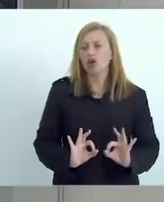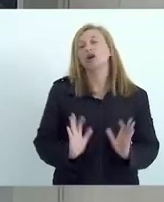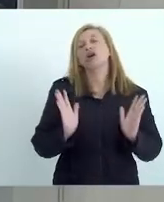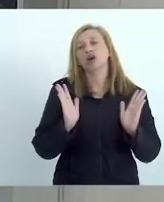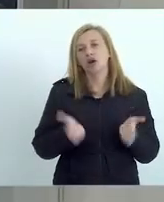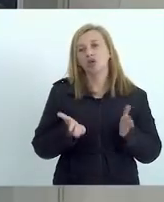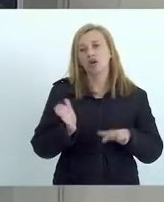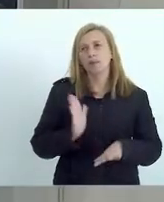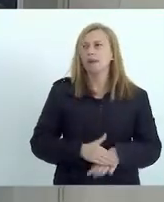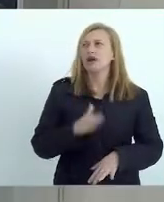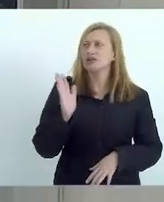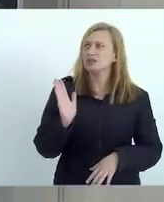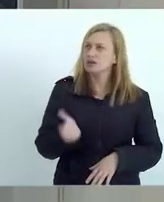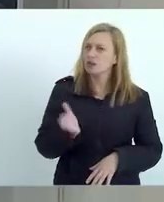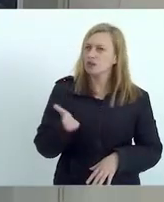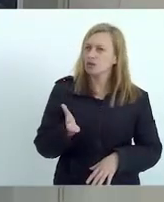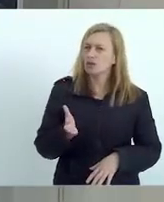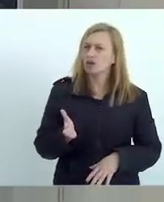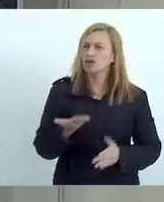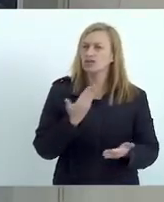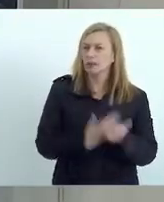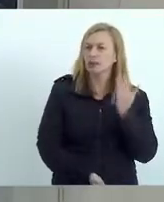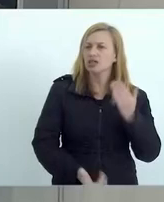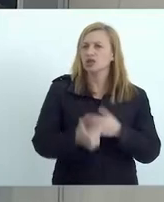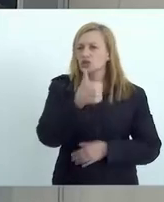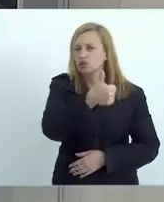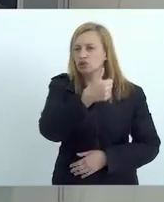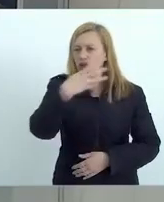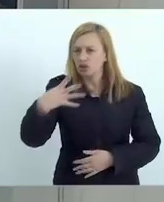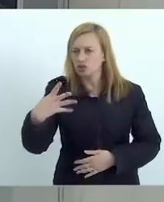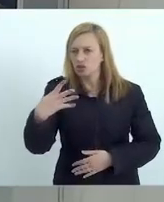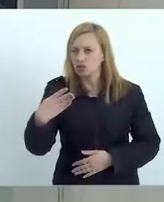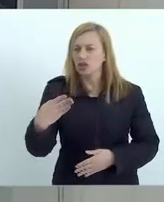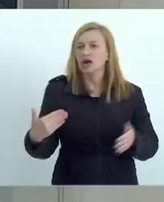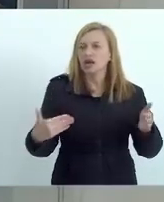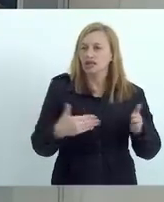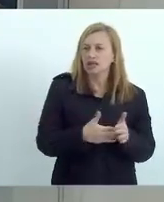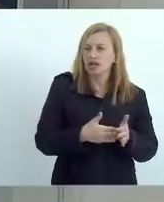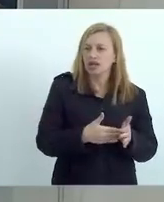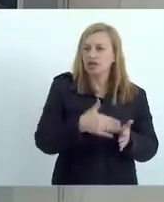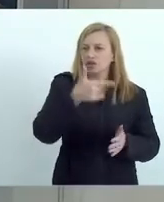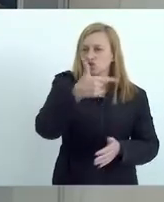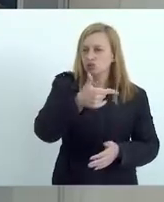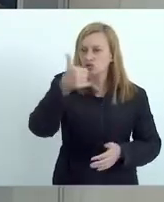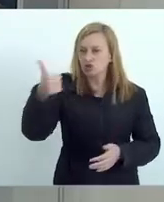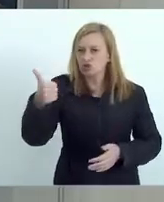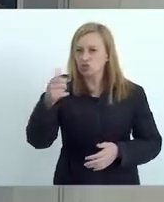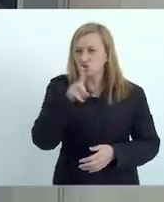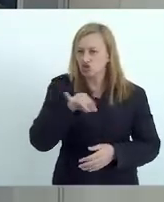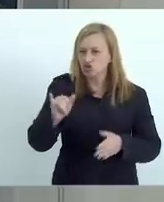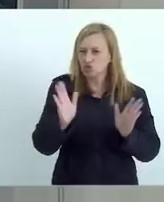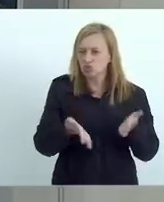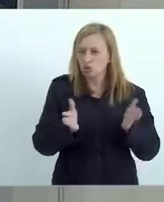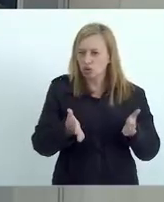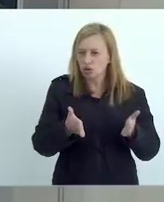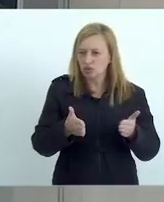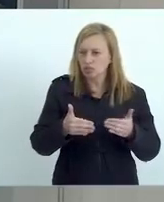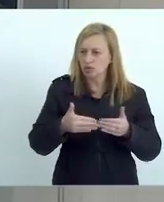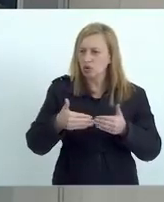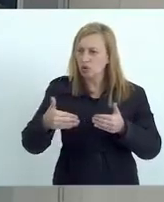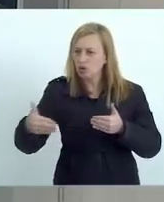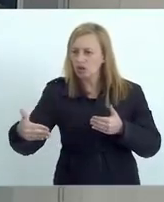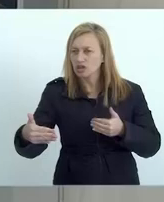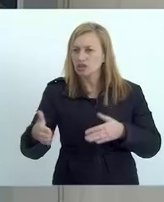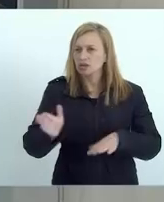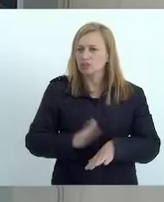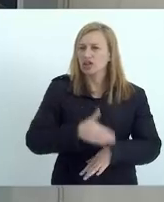agora a gente tá com mais essa esse deve sair de 2014 até 2021 a data de hoje é tão se prolongando